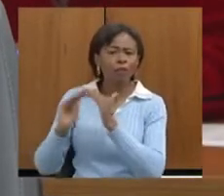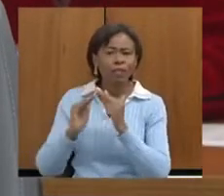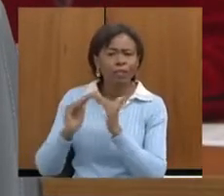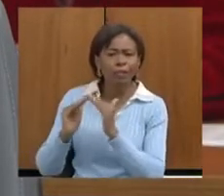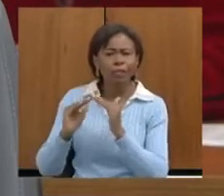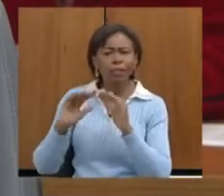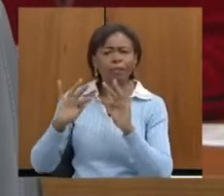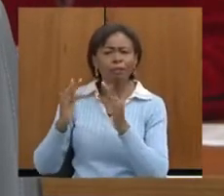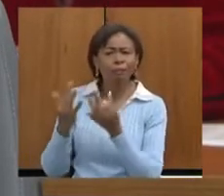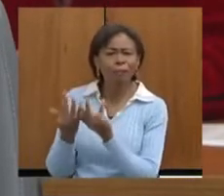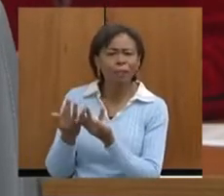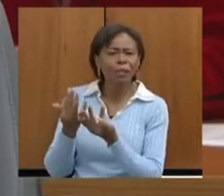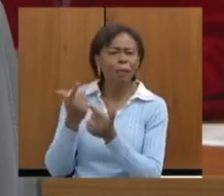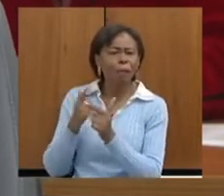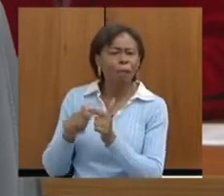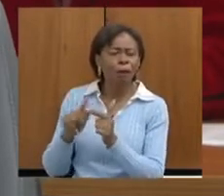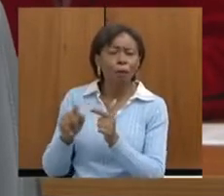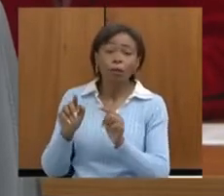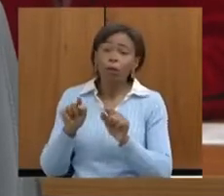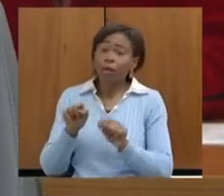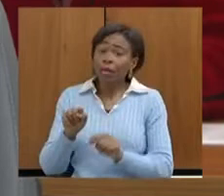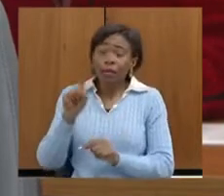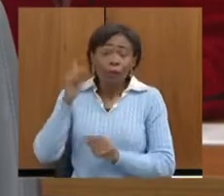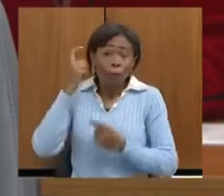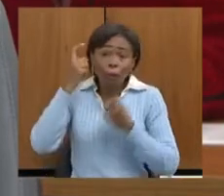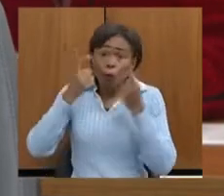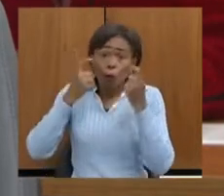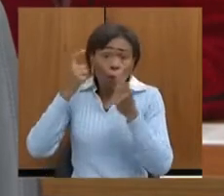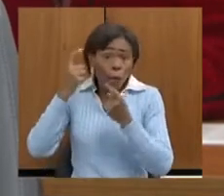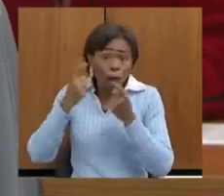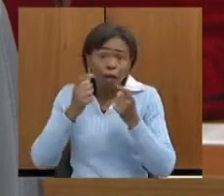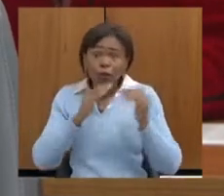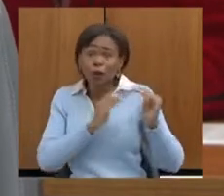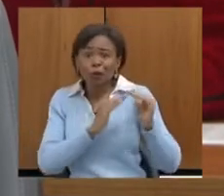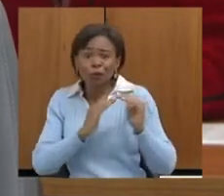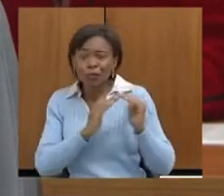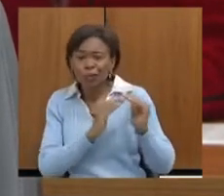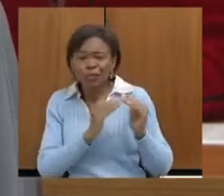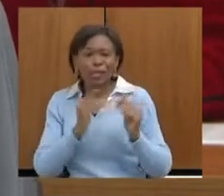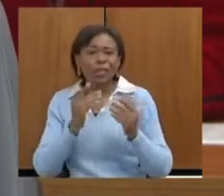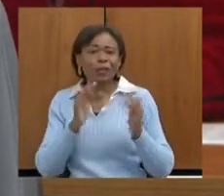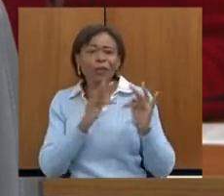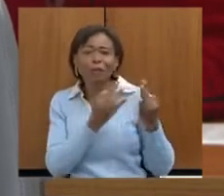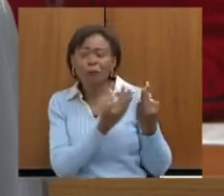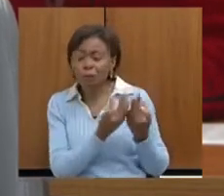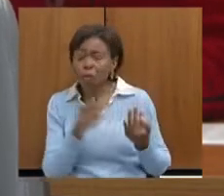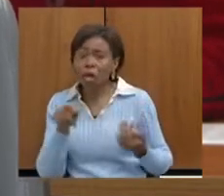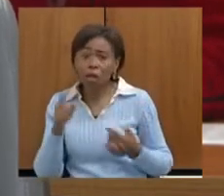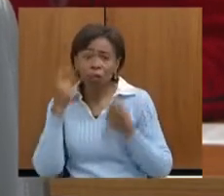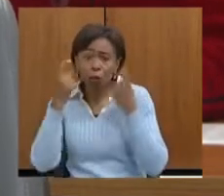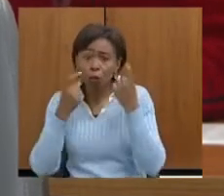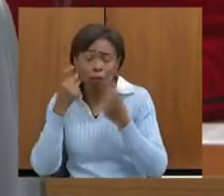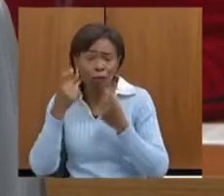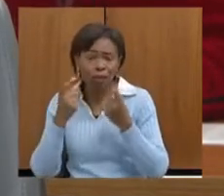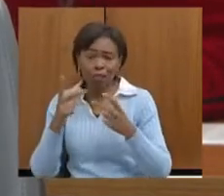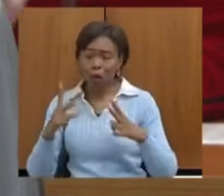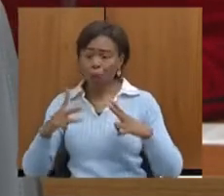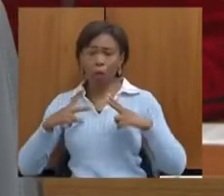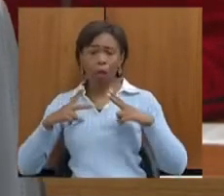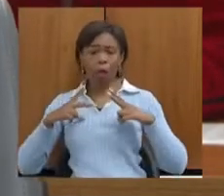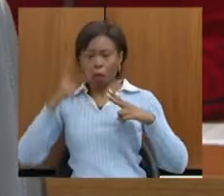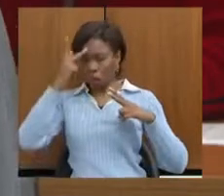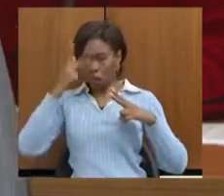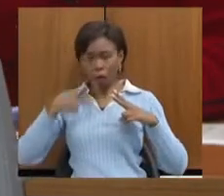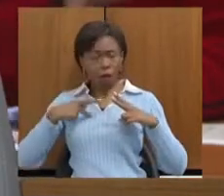muitas vezes mais preocupadas com os vizinhos as famílias e as comunidades que consigo mesmas é cento de um valor